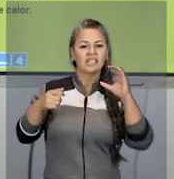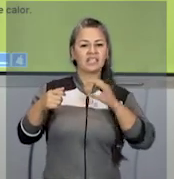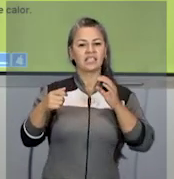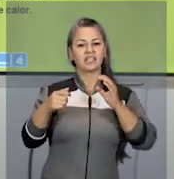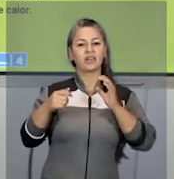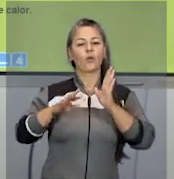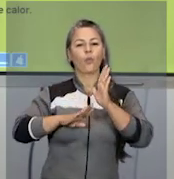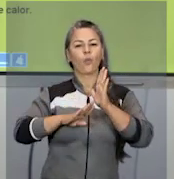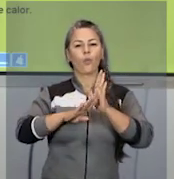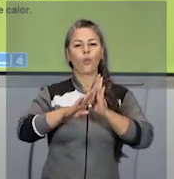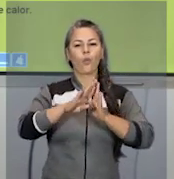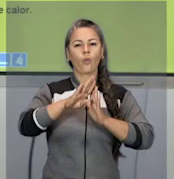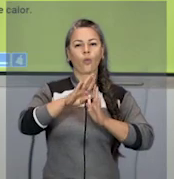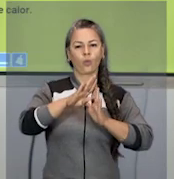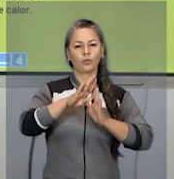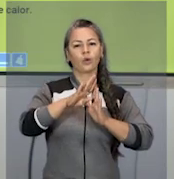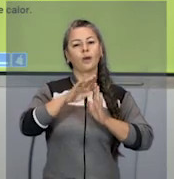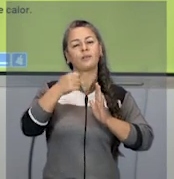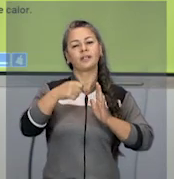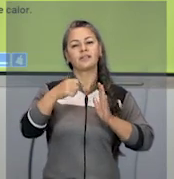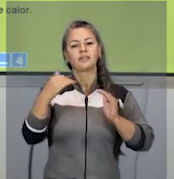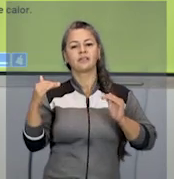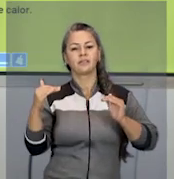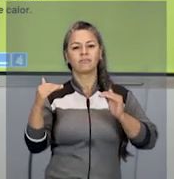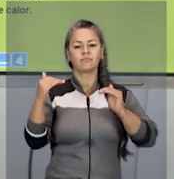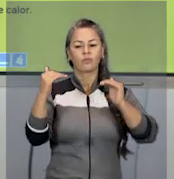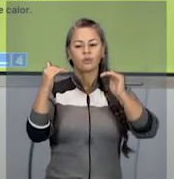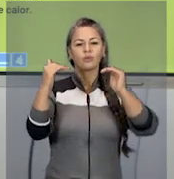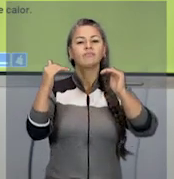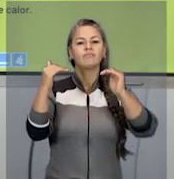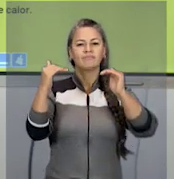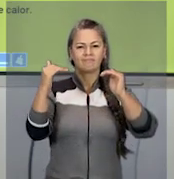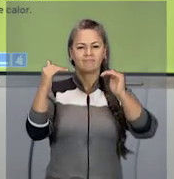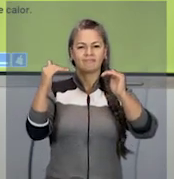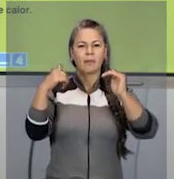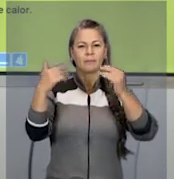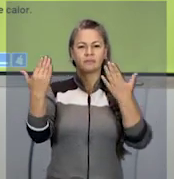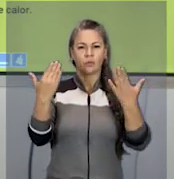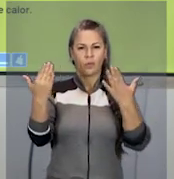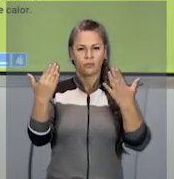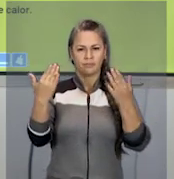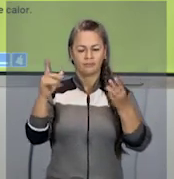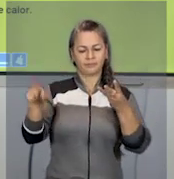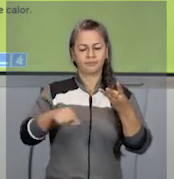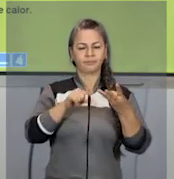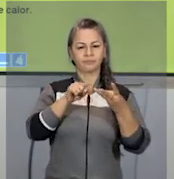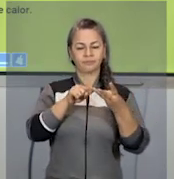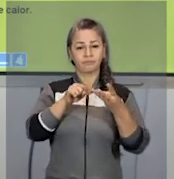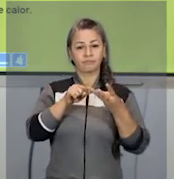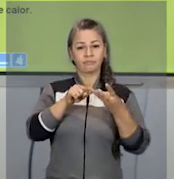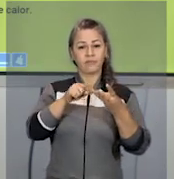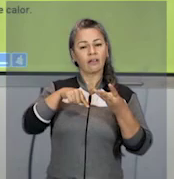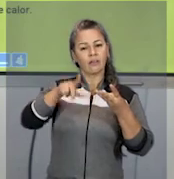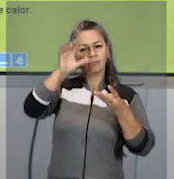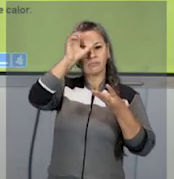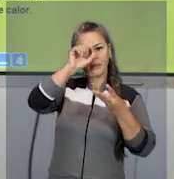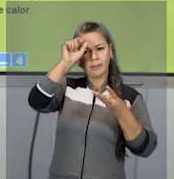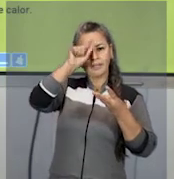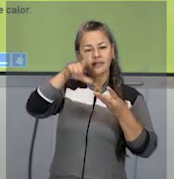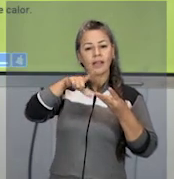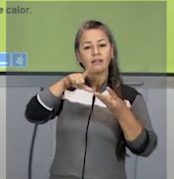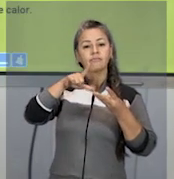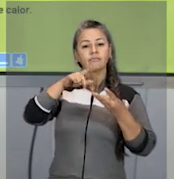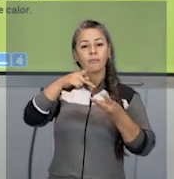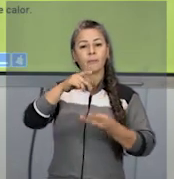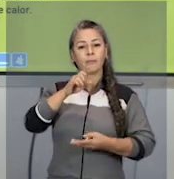quantidade absorvida pela outra amostra que está em contato ali com ela. Nós iremos trabalhar também potência